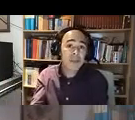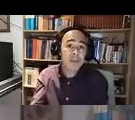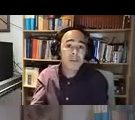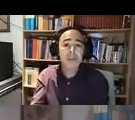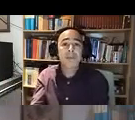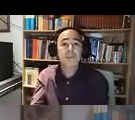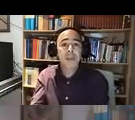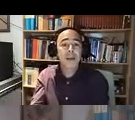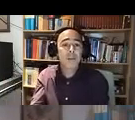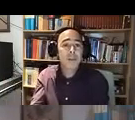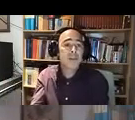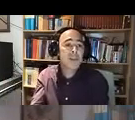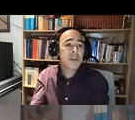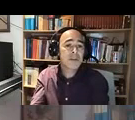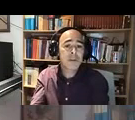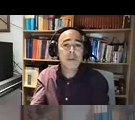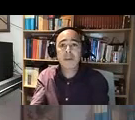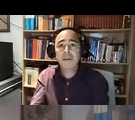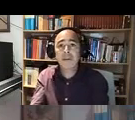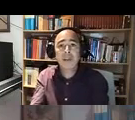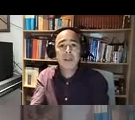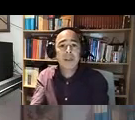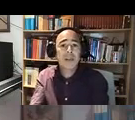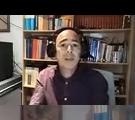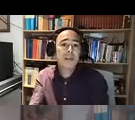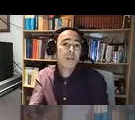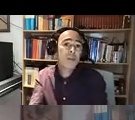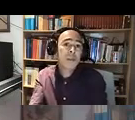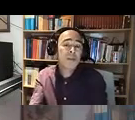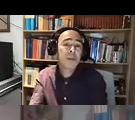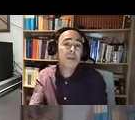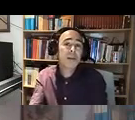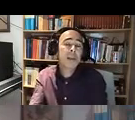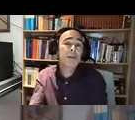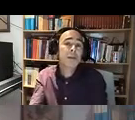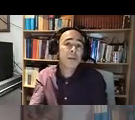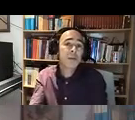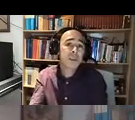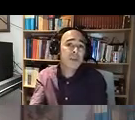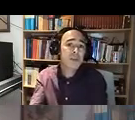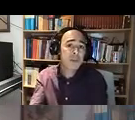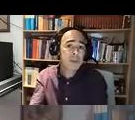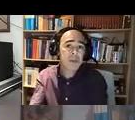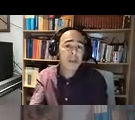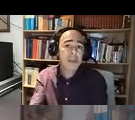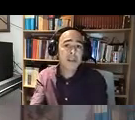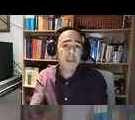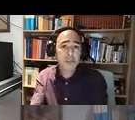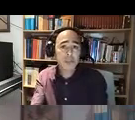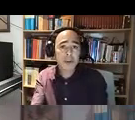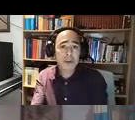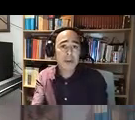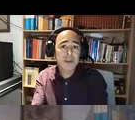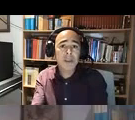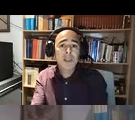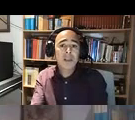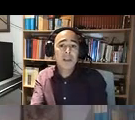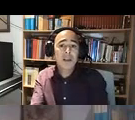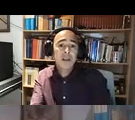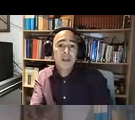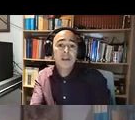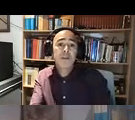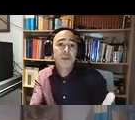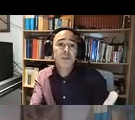carreira é possível não é a muitas famílias que vivem disso já estão contentes com aquilo que ganham estão contentes com os objetivos que ela se propuseram